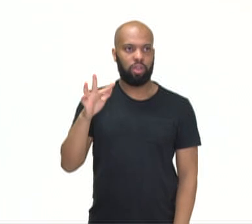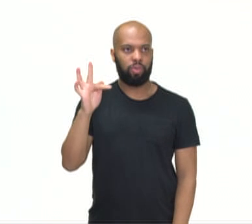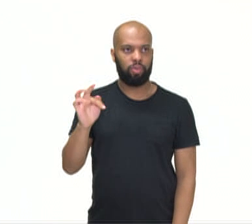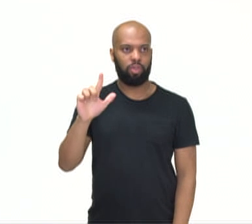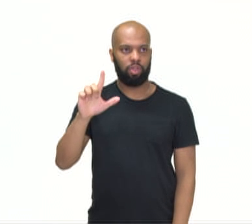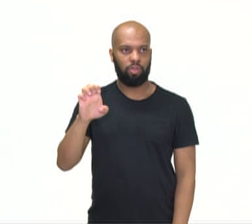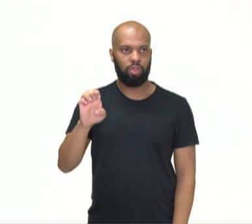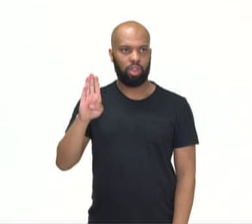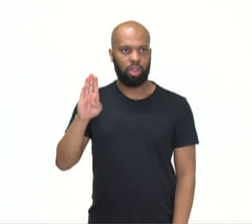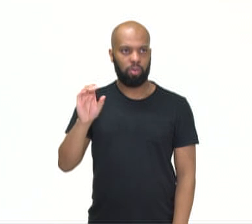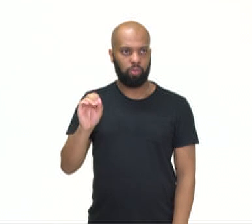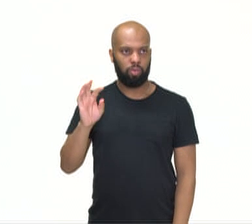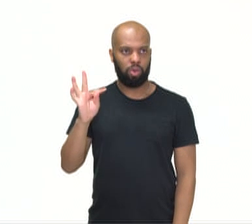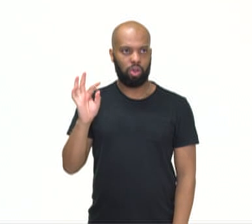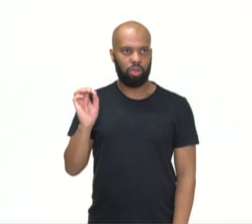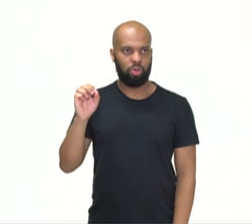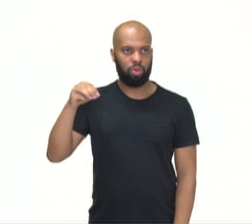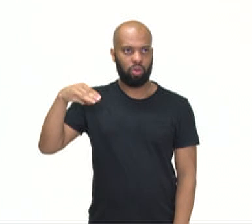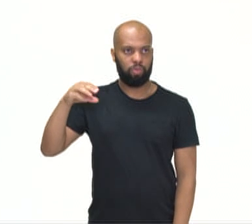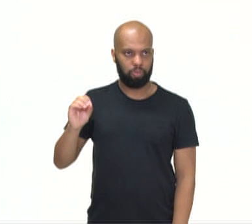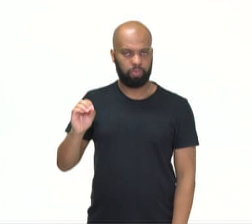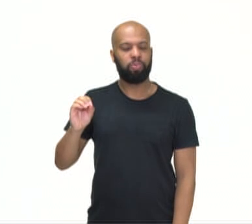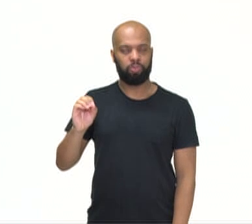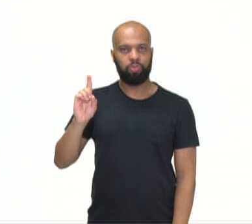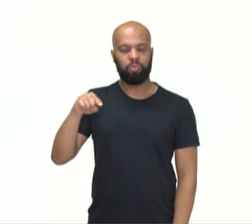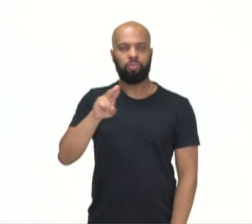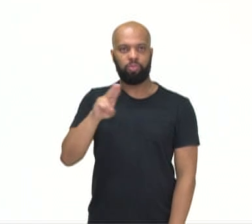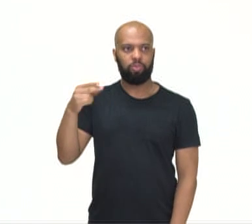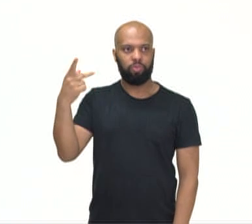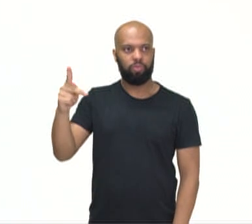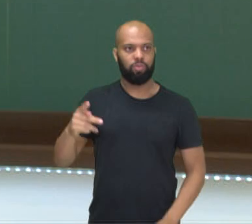flebótomo. Olha a imagem dele aqui, na esquerda.